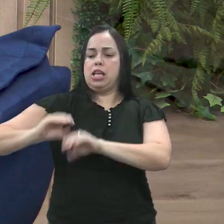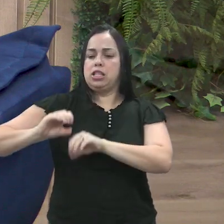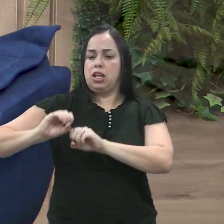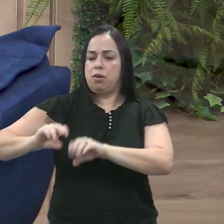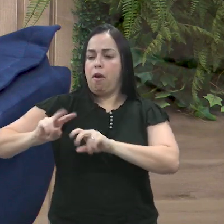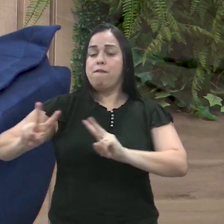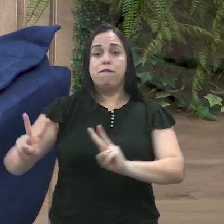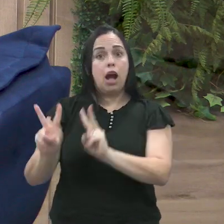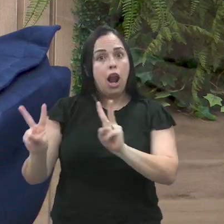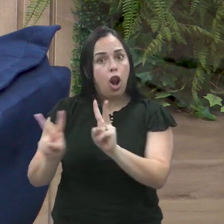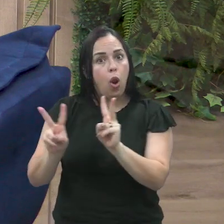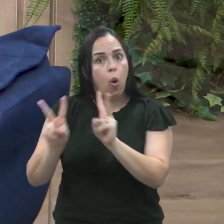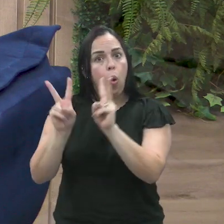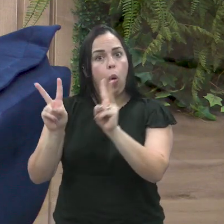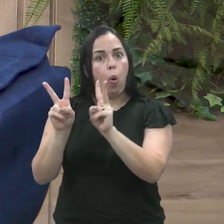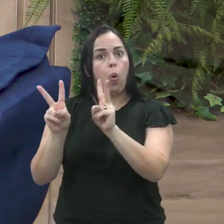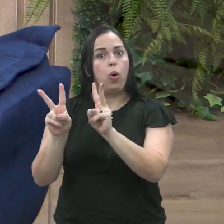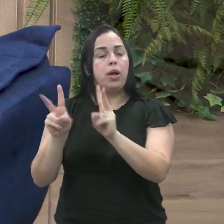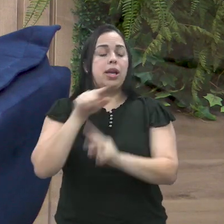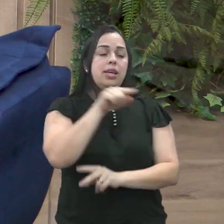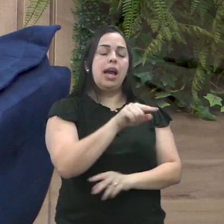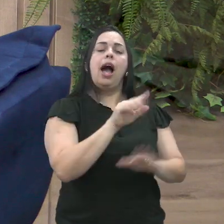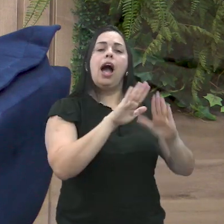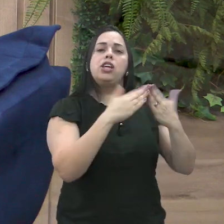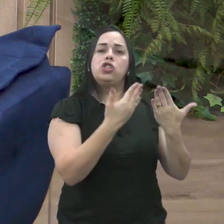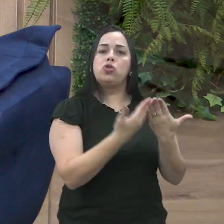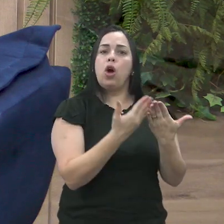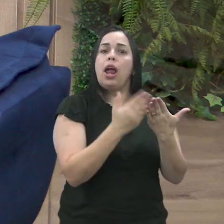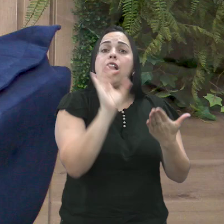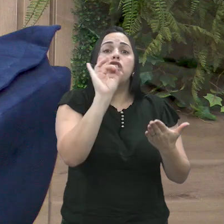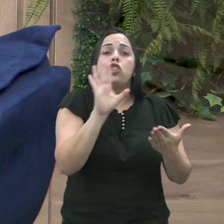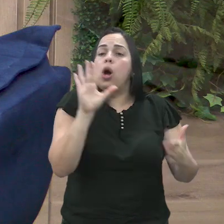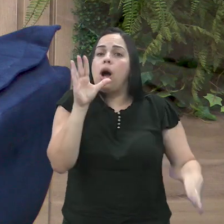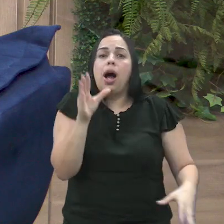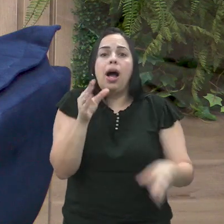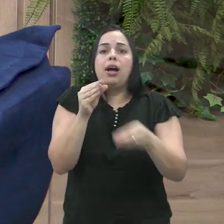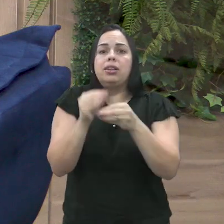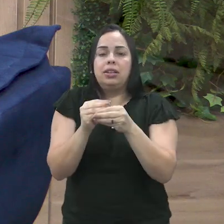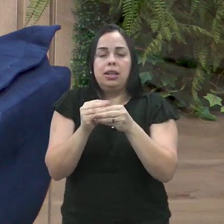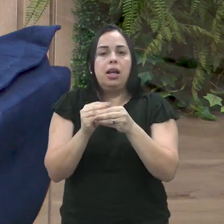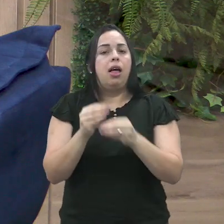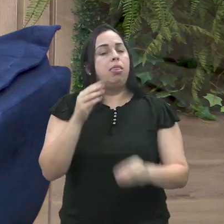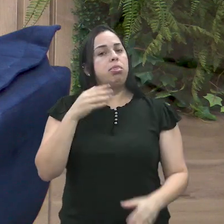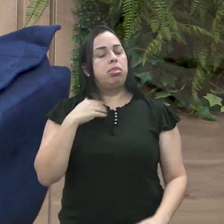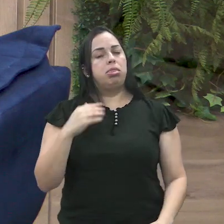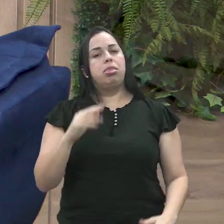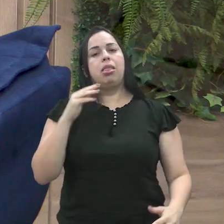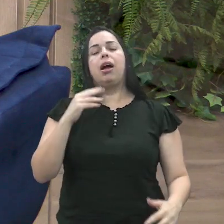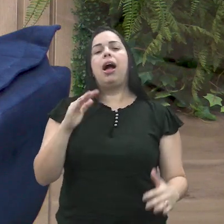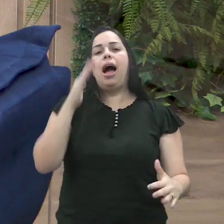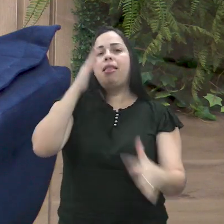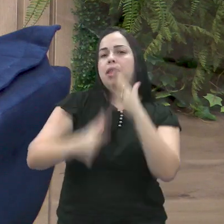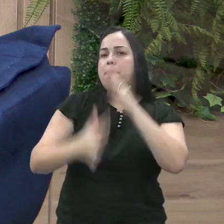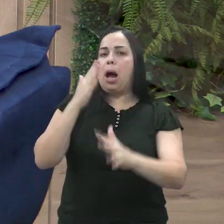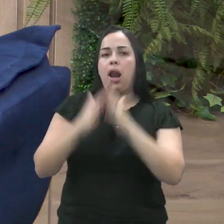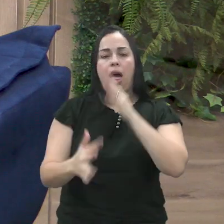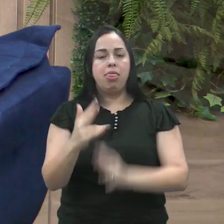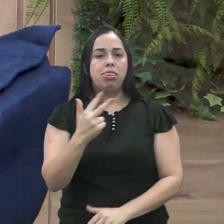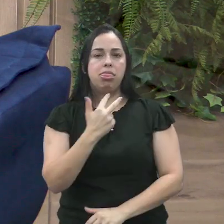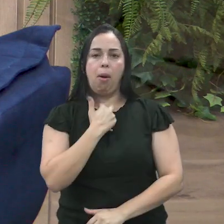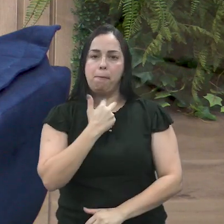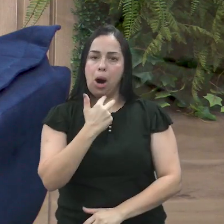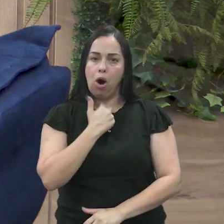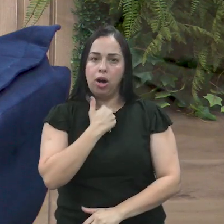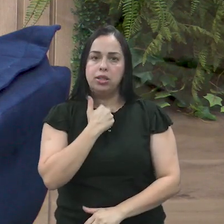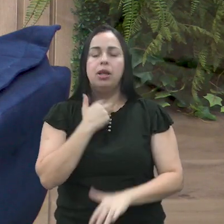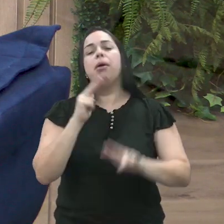aqueles valores e princípios que a família ensina para as crianças. É claro, como ela é complementar, ela não pode confrontar com aquilo que as